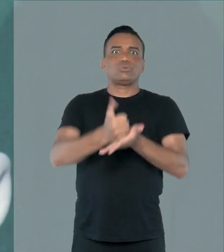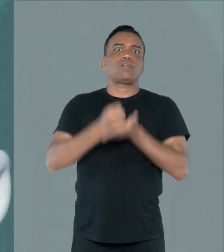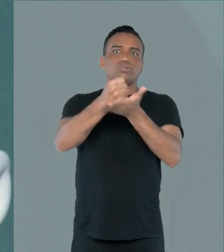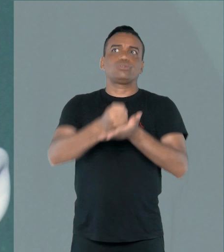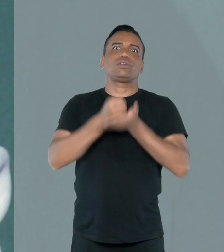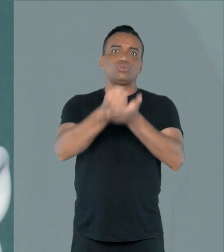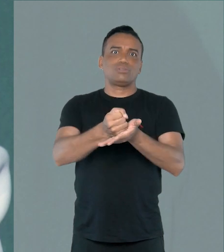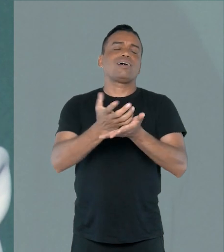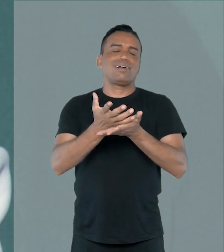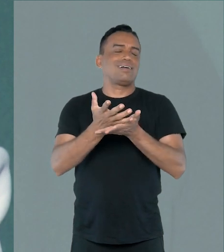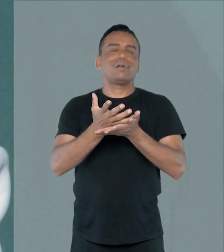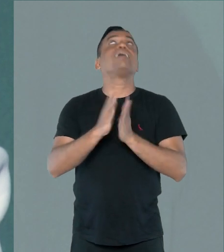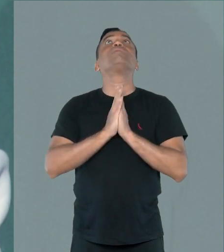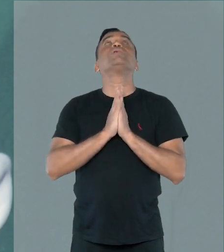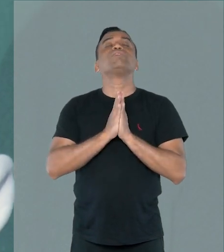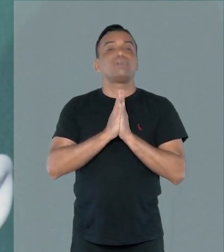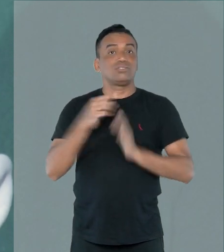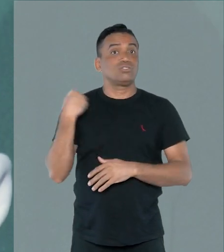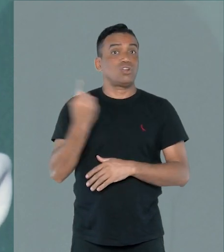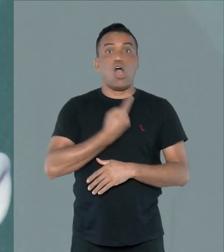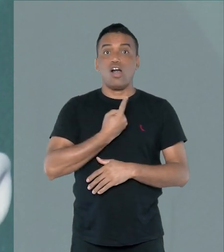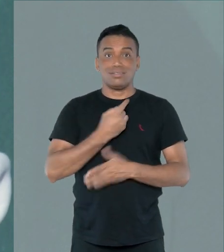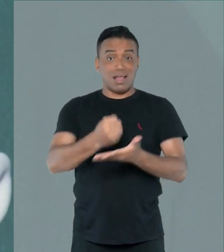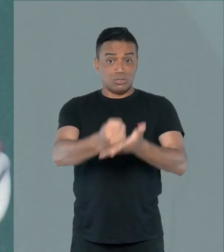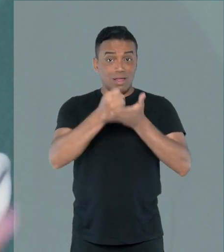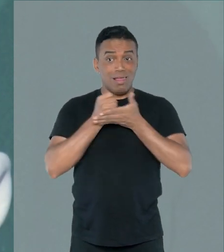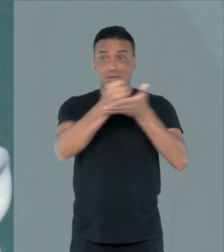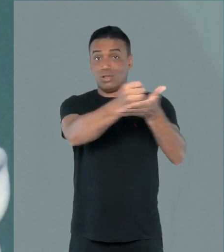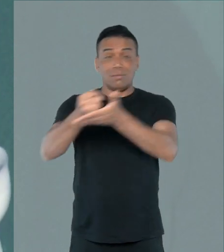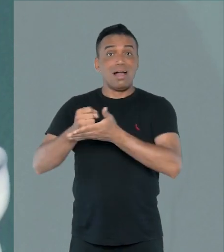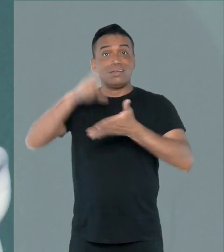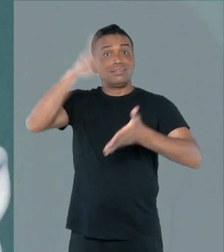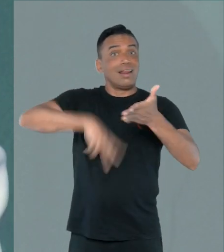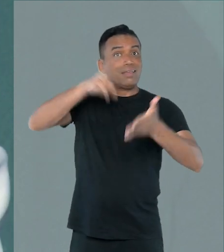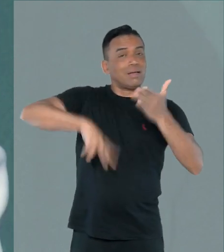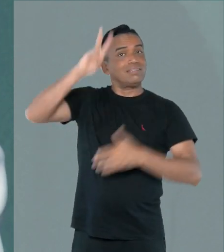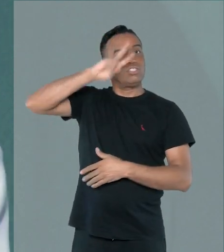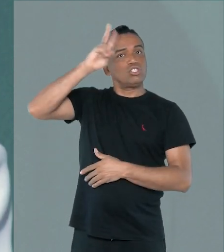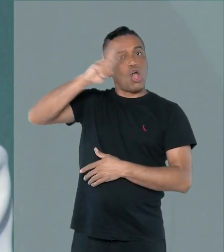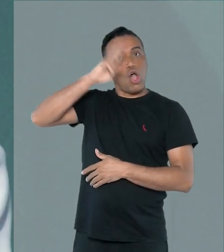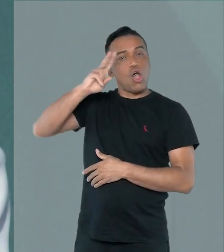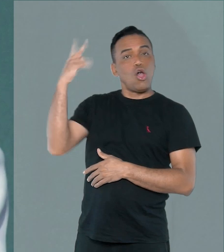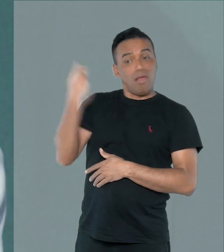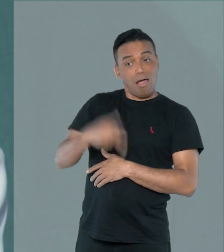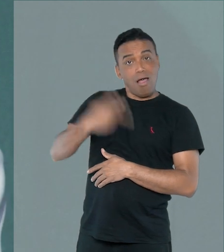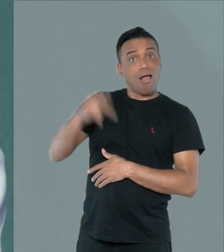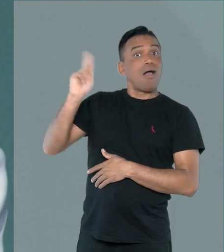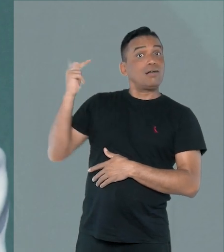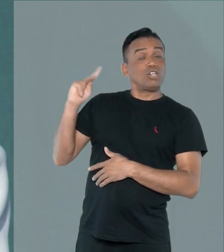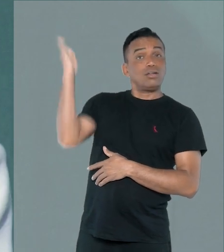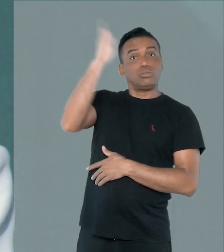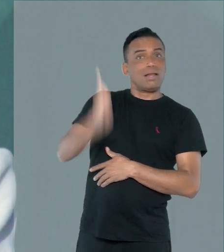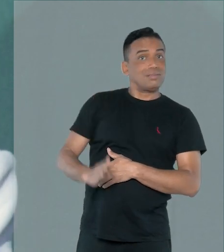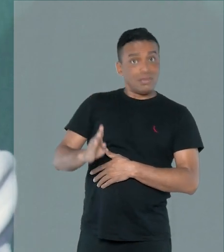Deus do céu, eu digo sempre que nós nos ajudaríamos mais se lêssemos mais história do Brasil, que a nossa verdadeira